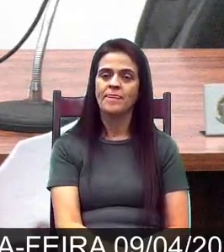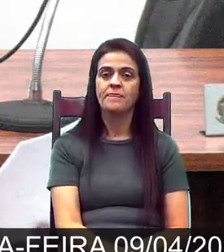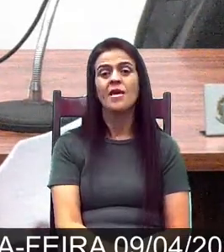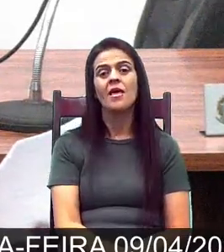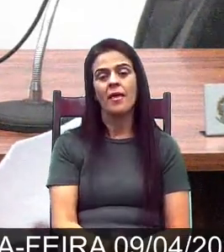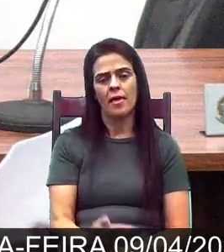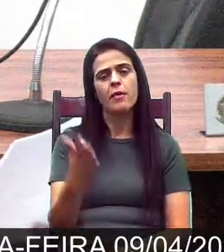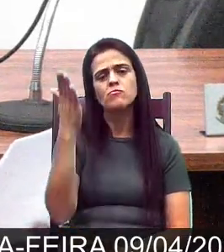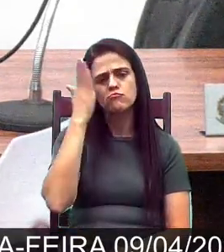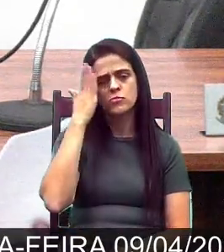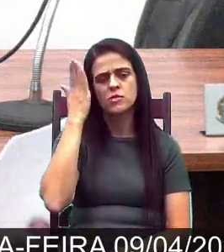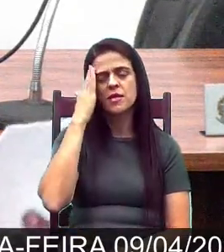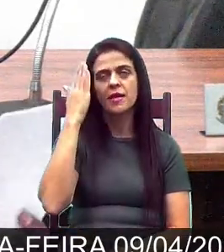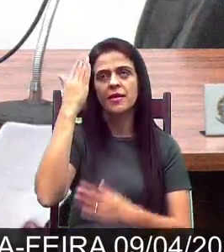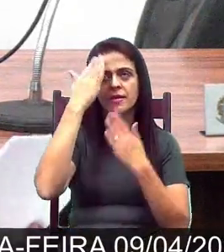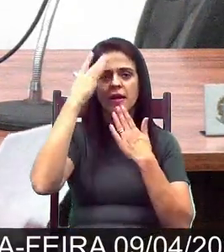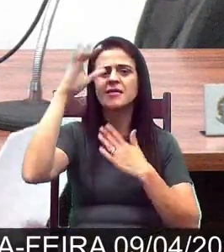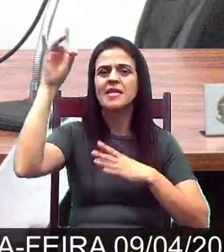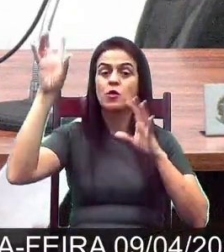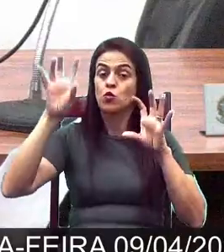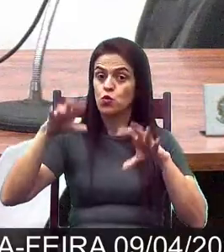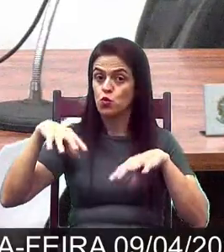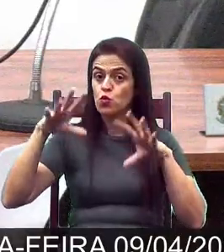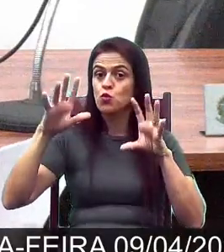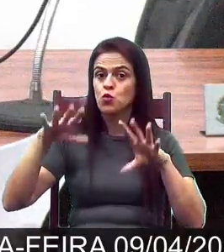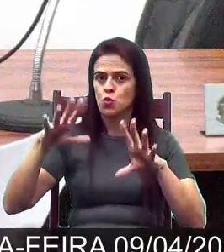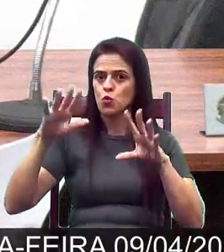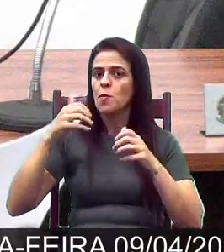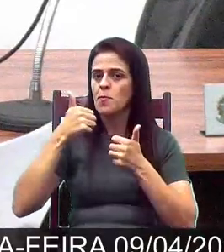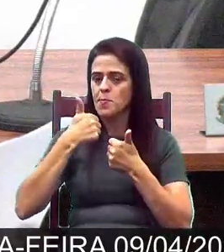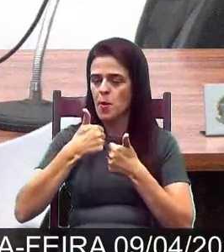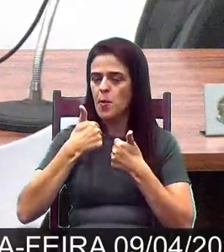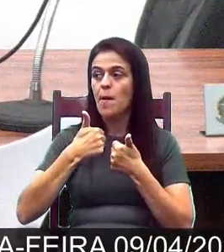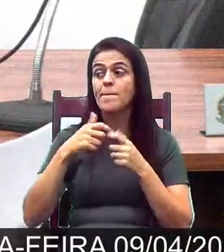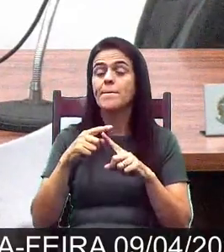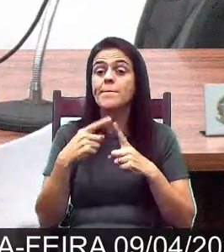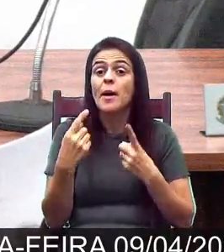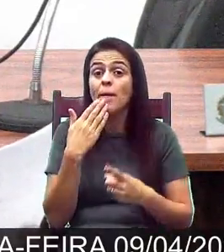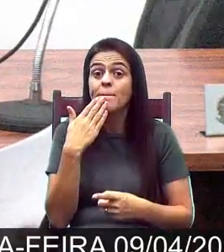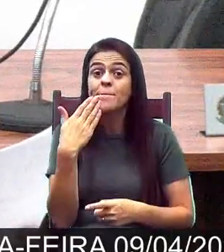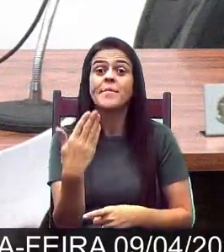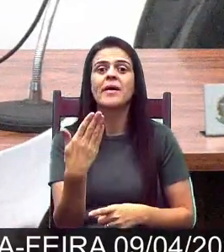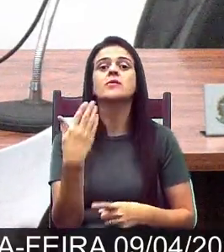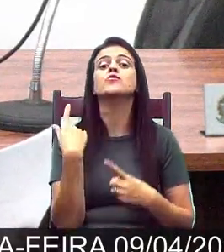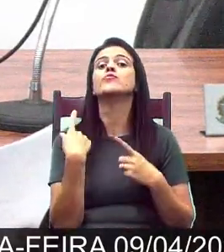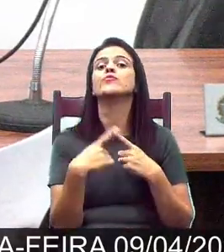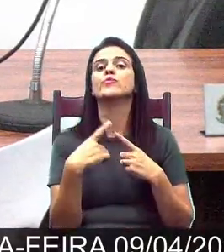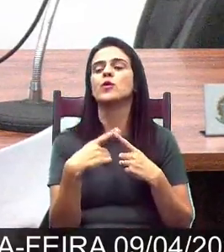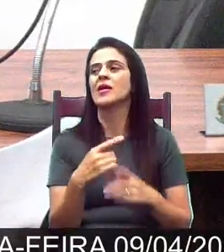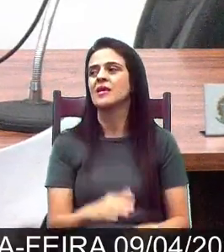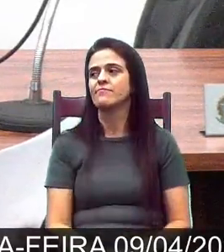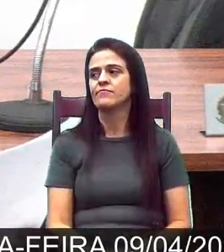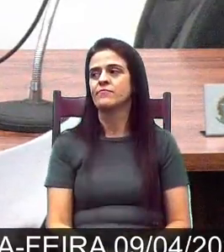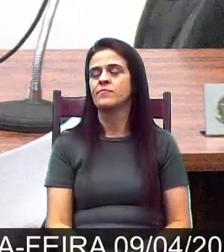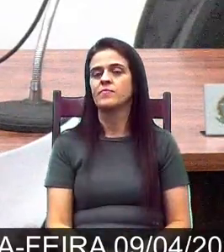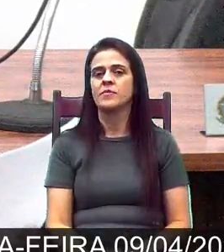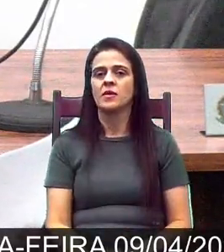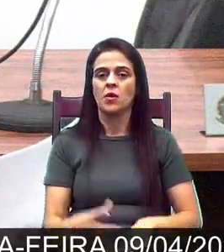ainda chuvoso, né? Mas nós está pedindo uma ação